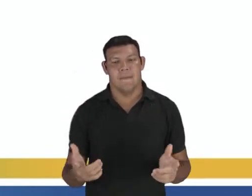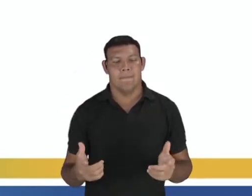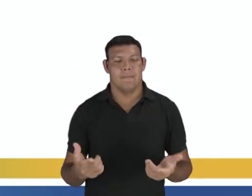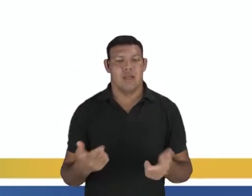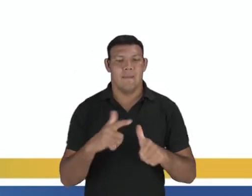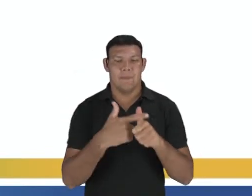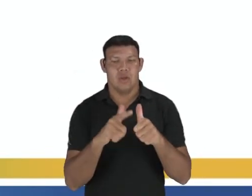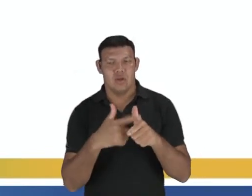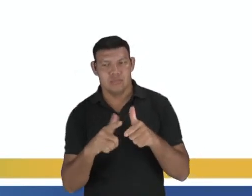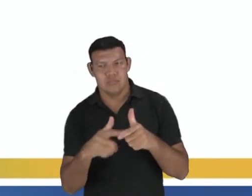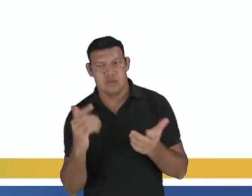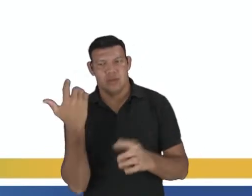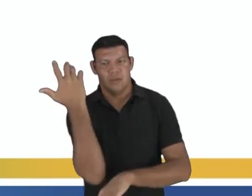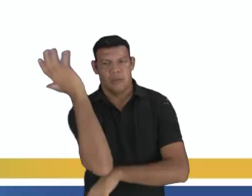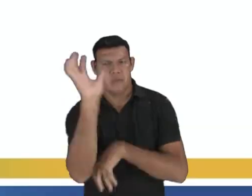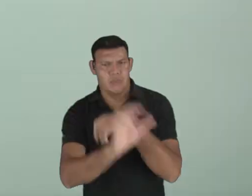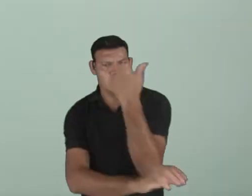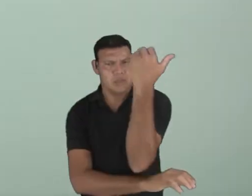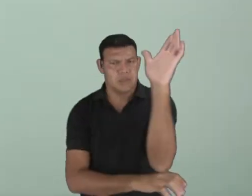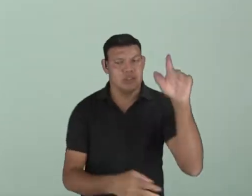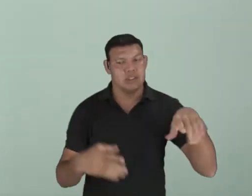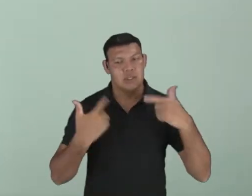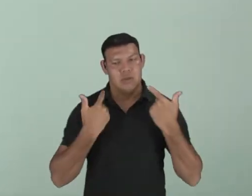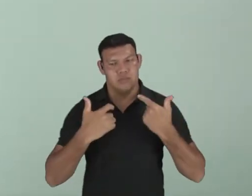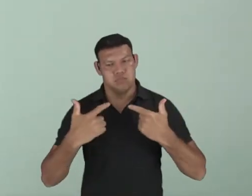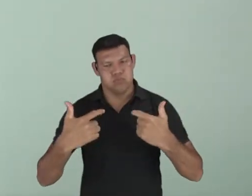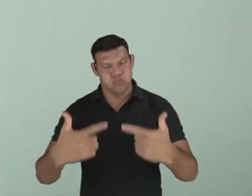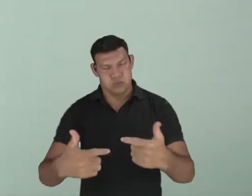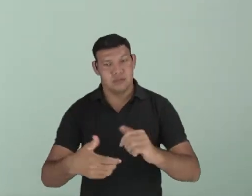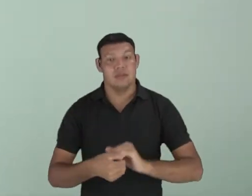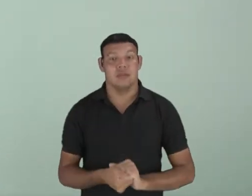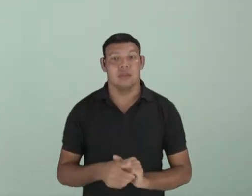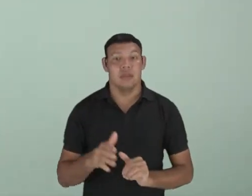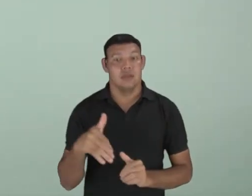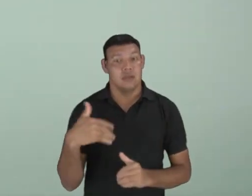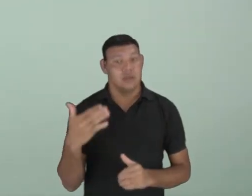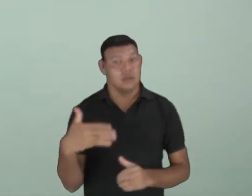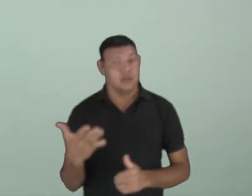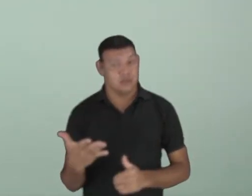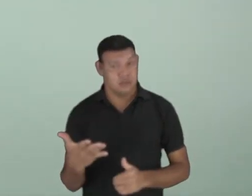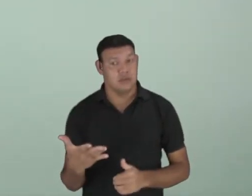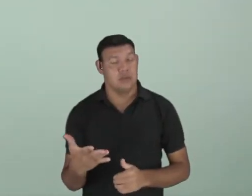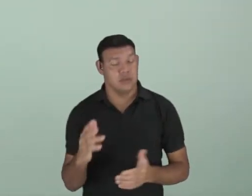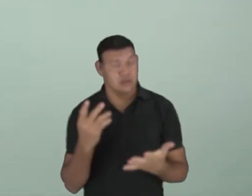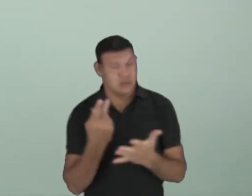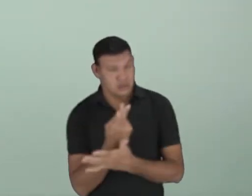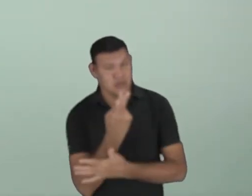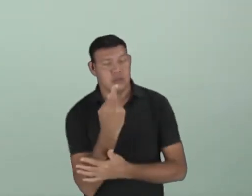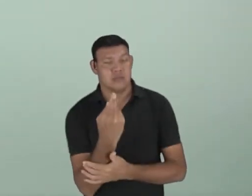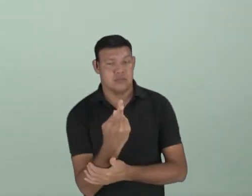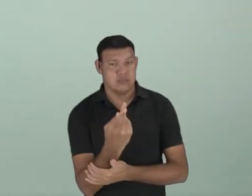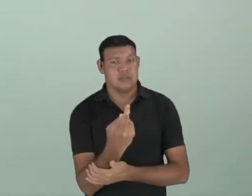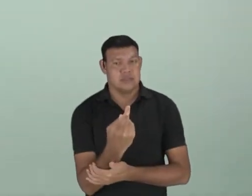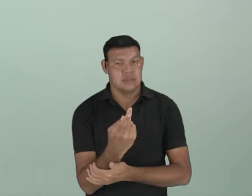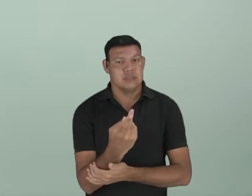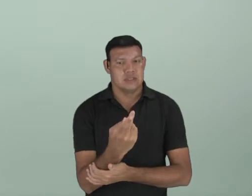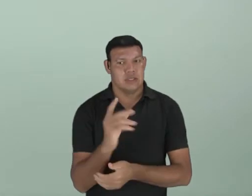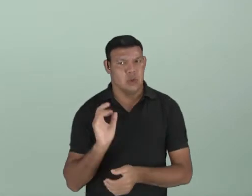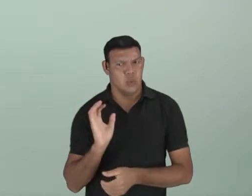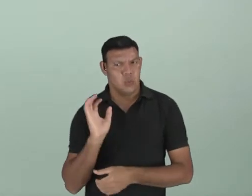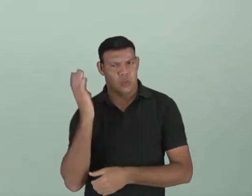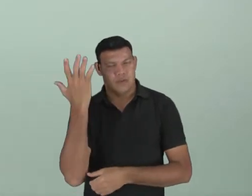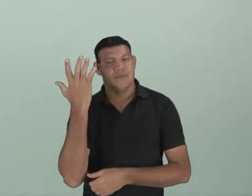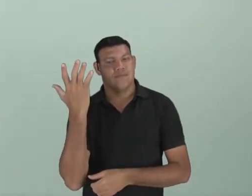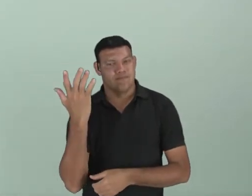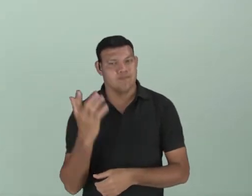Catástrofes, podemos dizer assim também guerras. Então, quando acontece algo desse tipo que nós chamamos